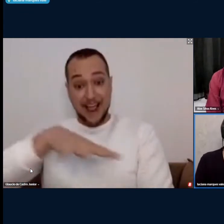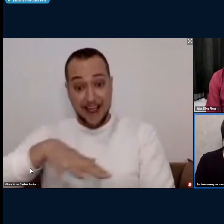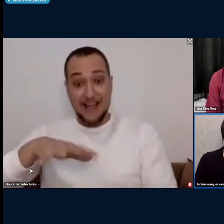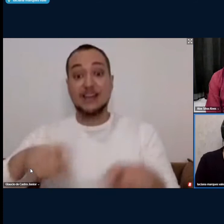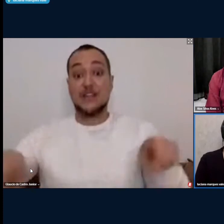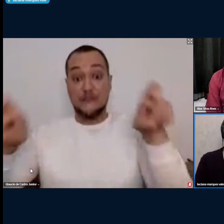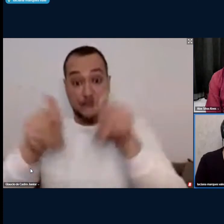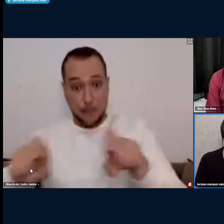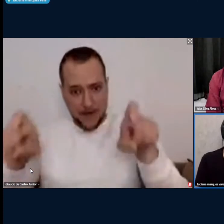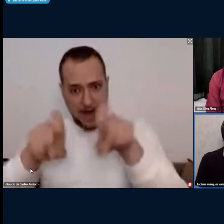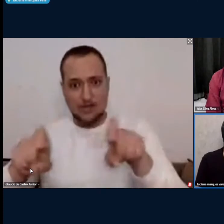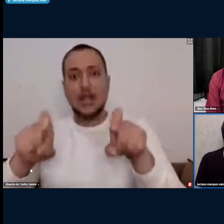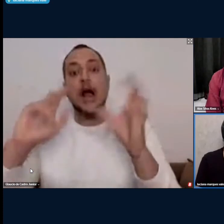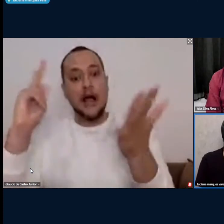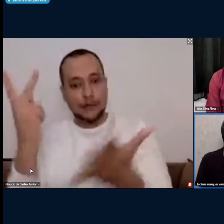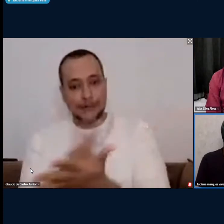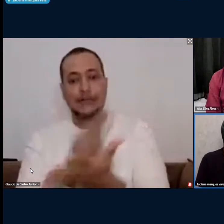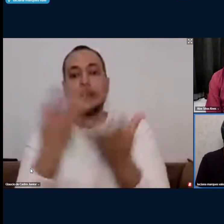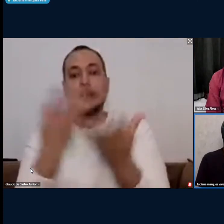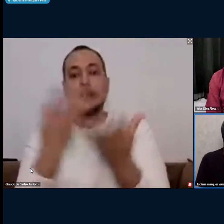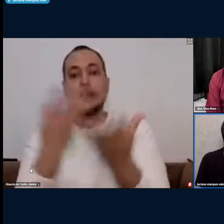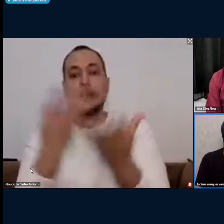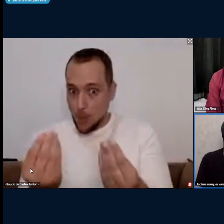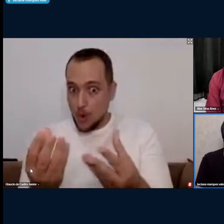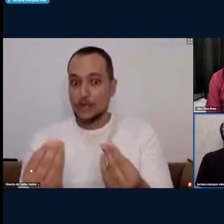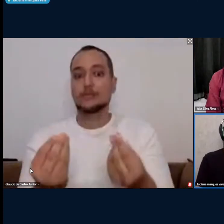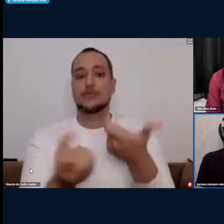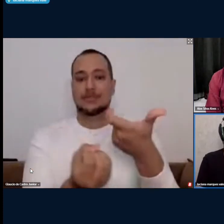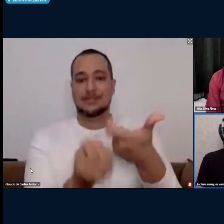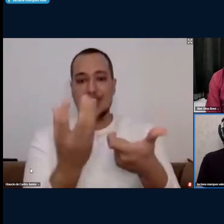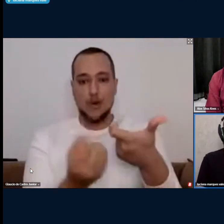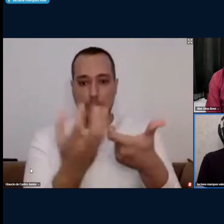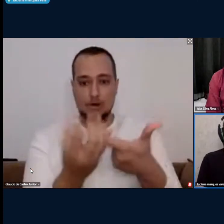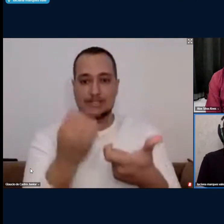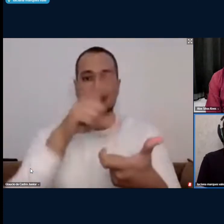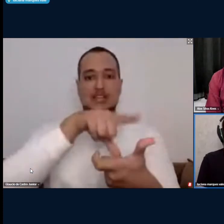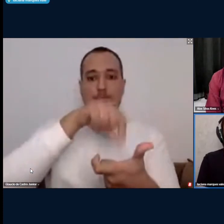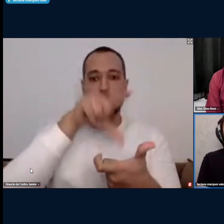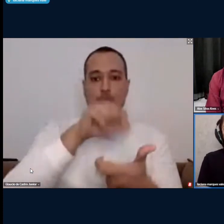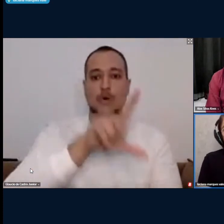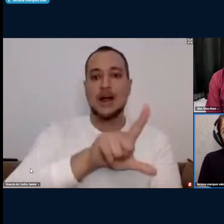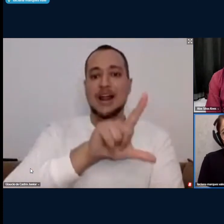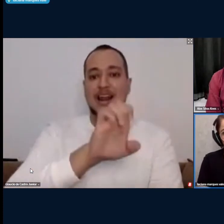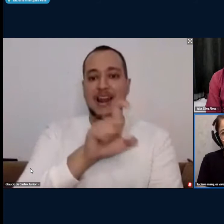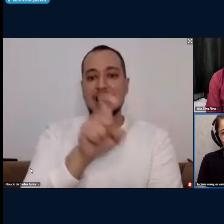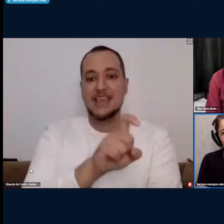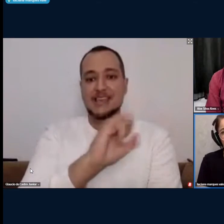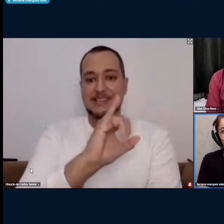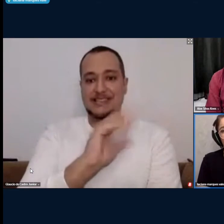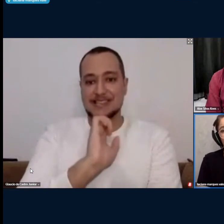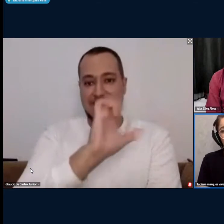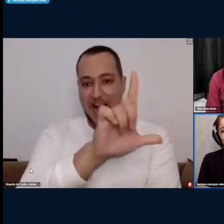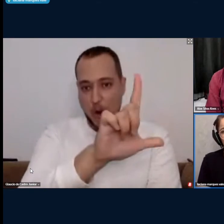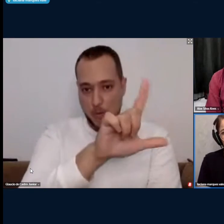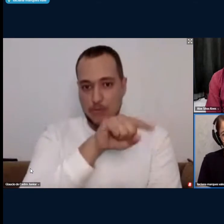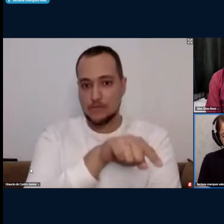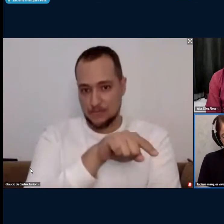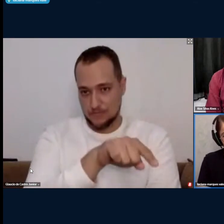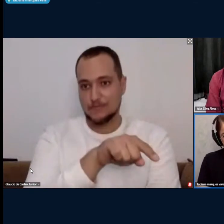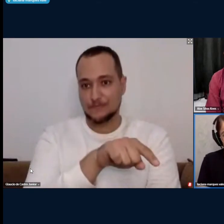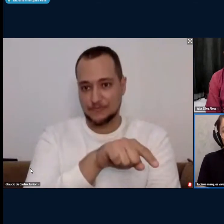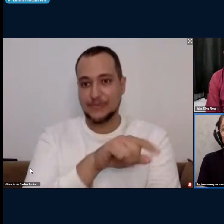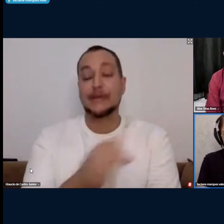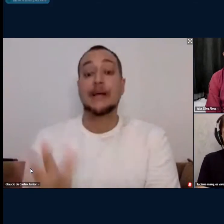sabemos, nós entendemos que a área de informática acontece bastante de neologismos